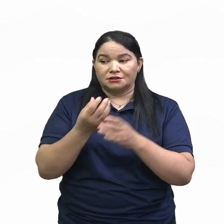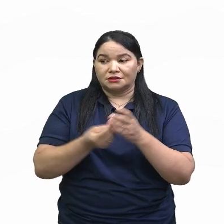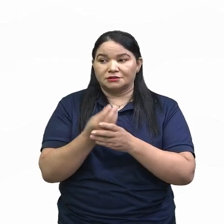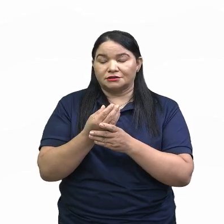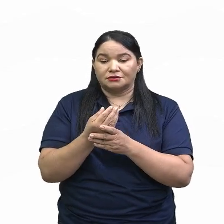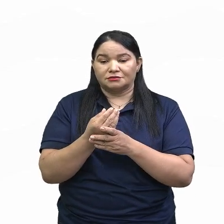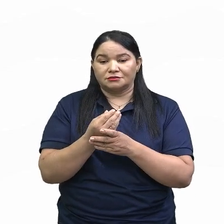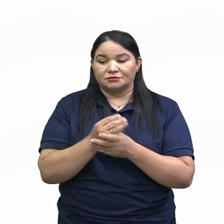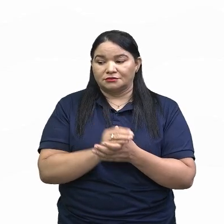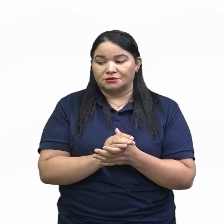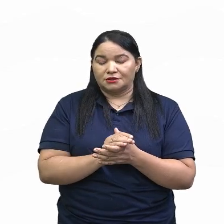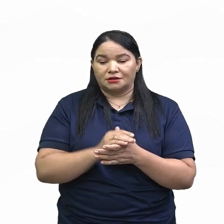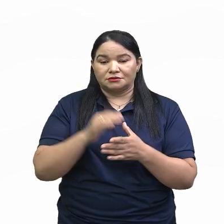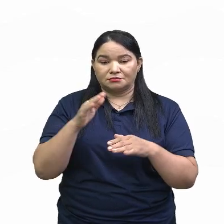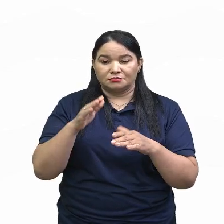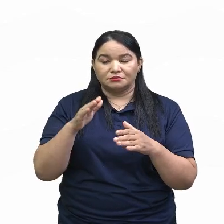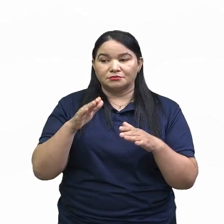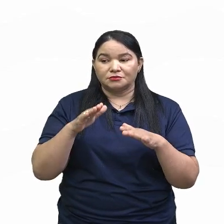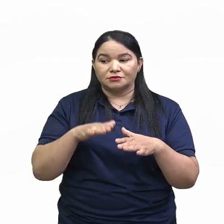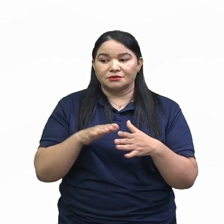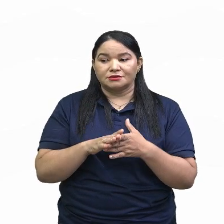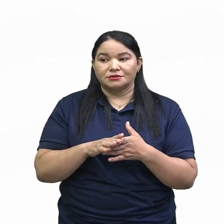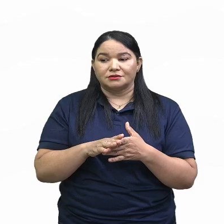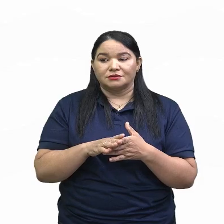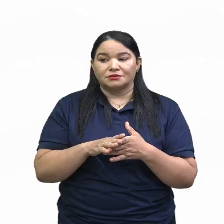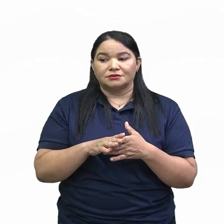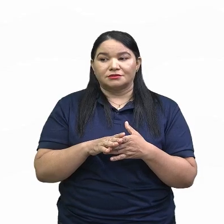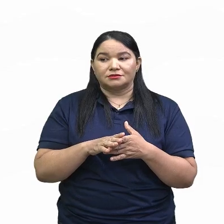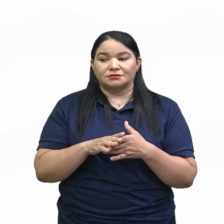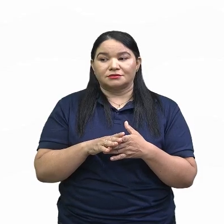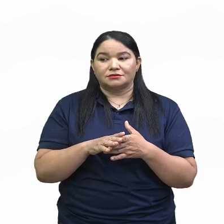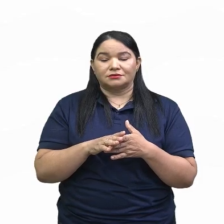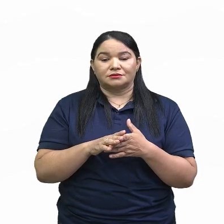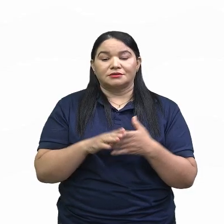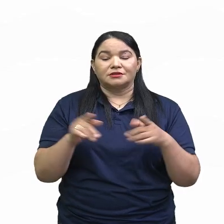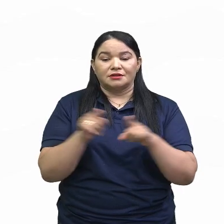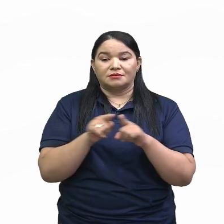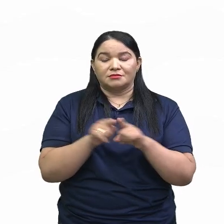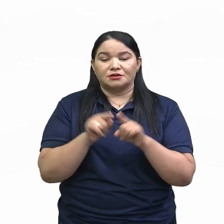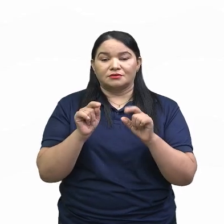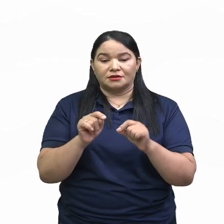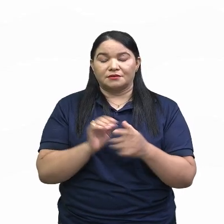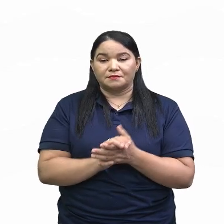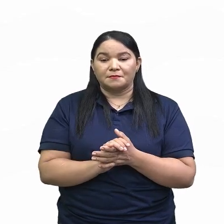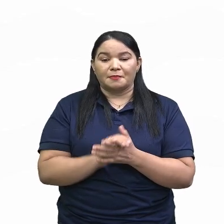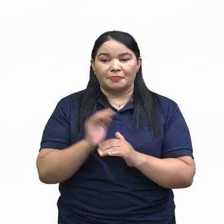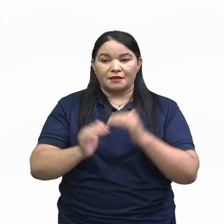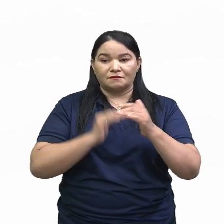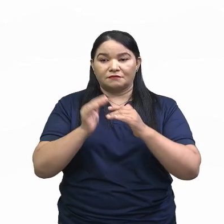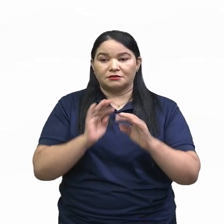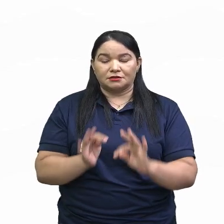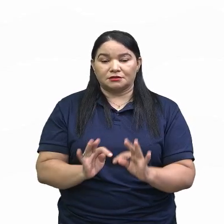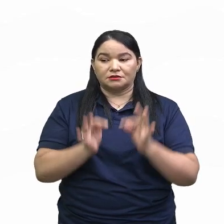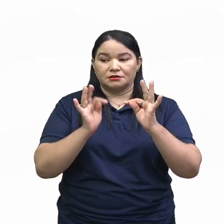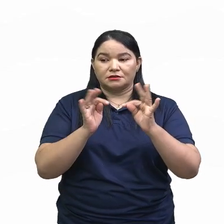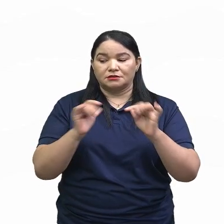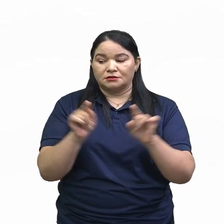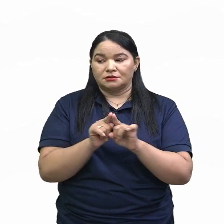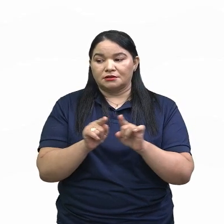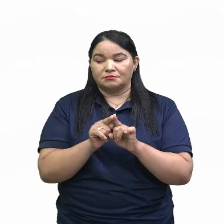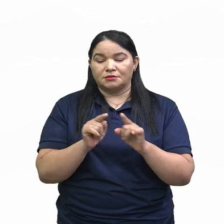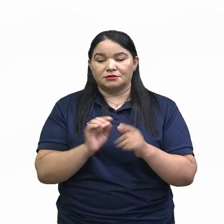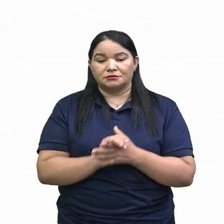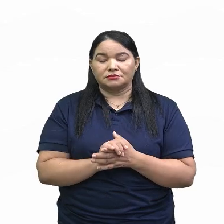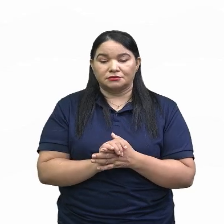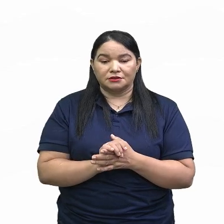construção estrutural ainda são muito altos. No entanto, com avanços tecnológicos, esses custos tendem